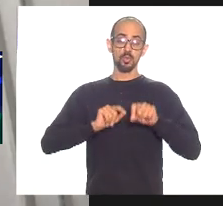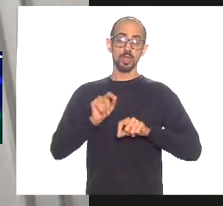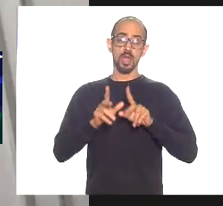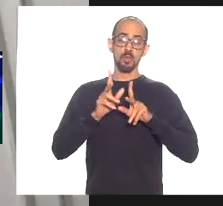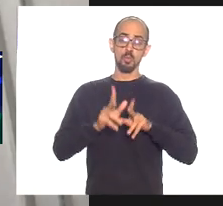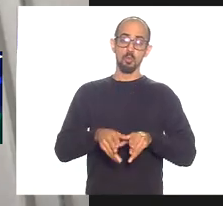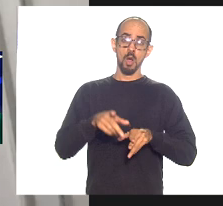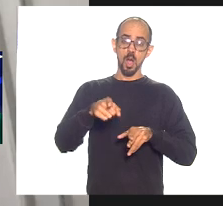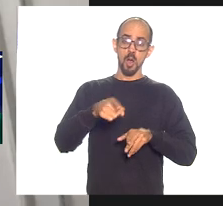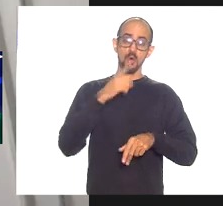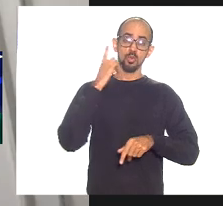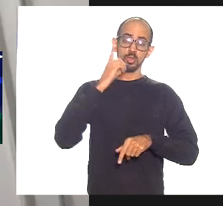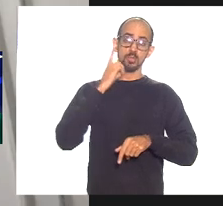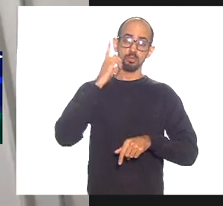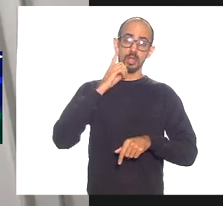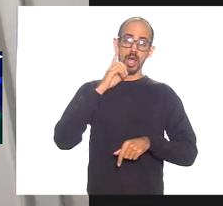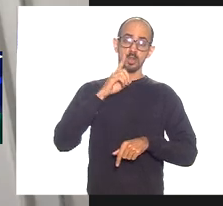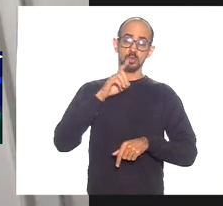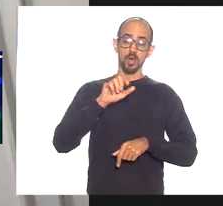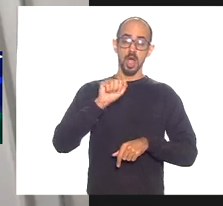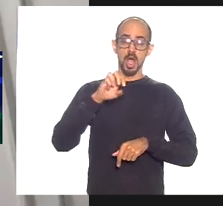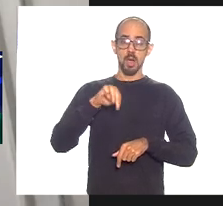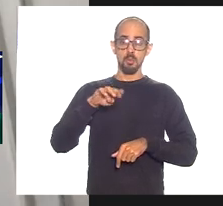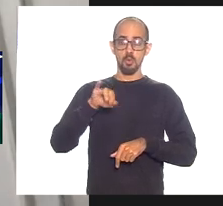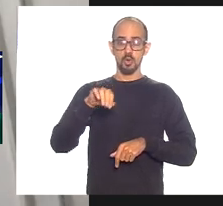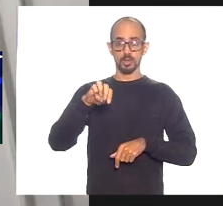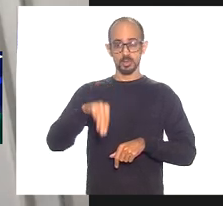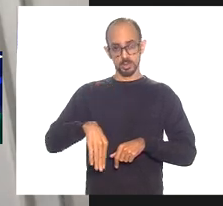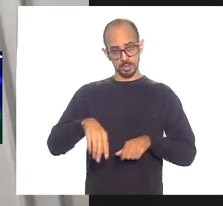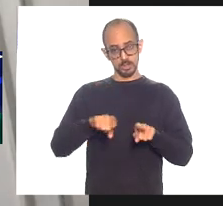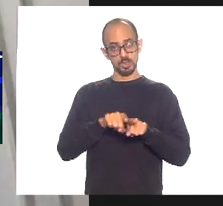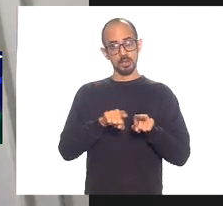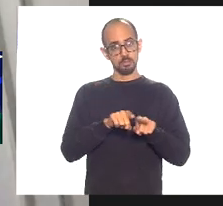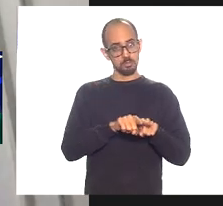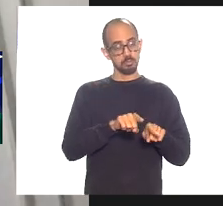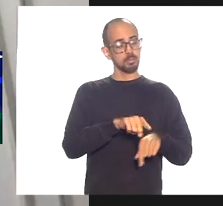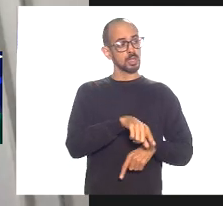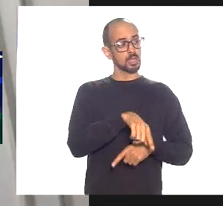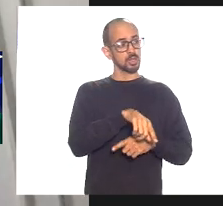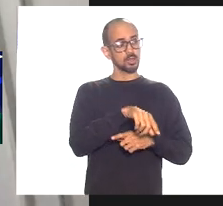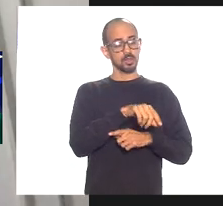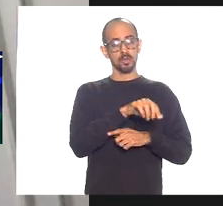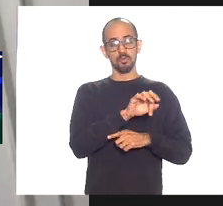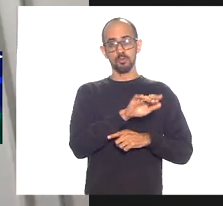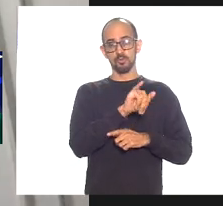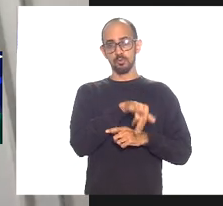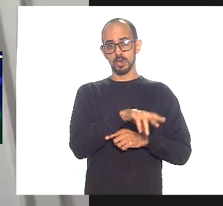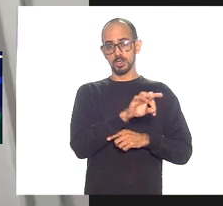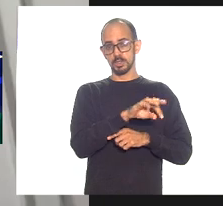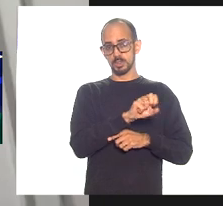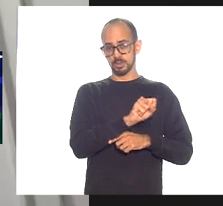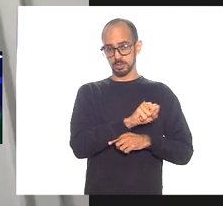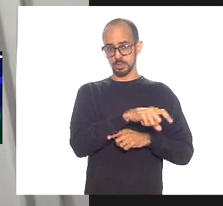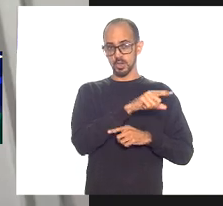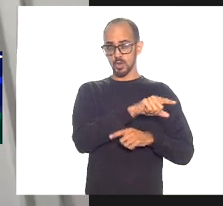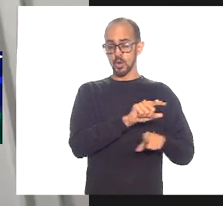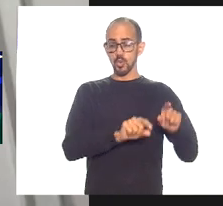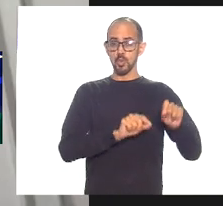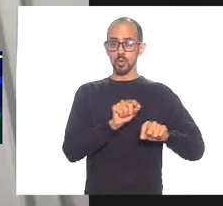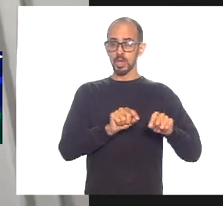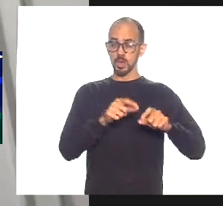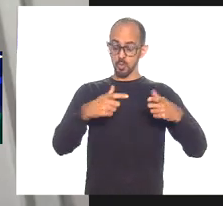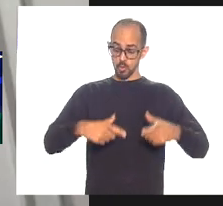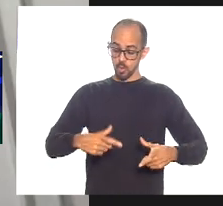linha que o deputado Rodrigo Amorim o Alexandre Freitas colocaram é que o espaço deveria